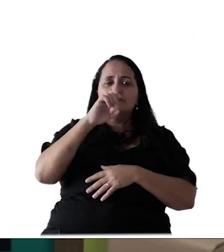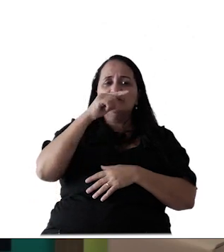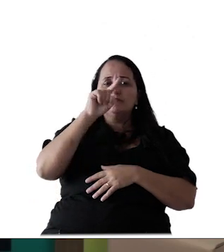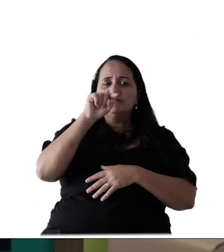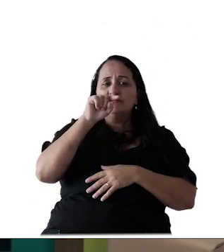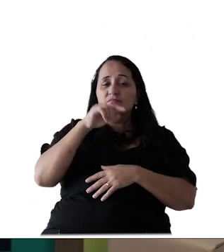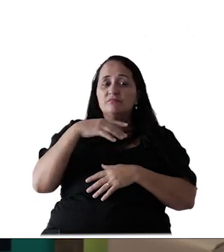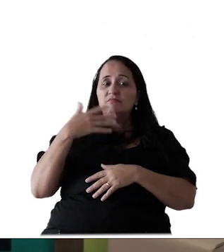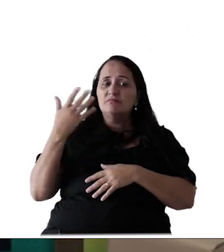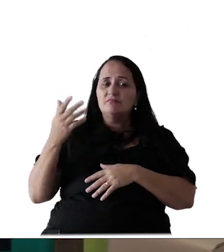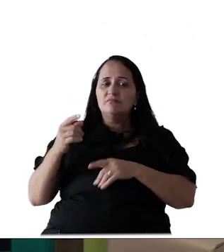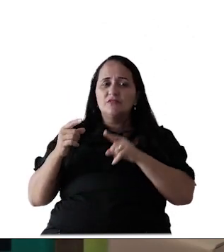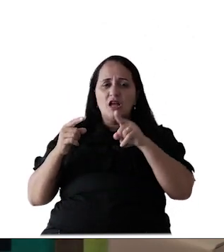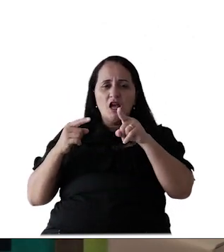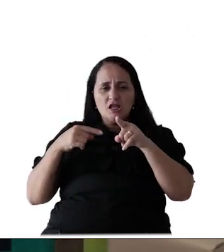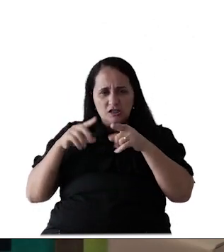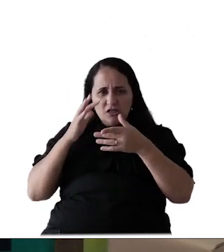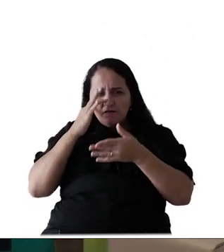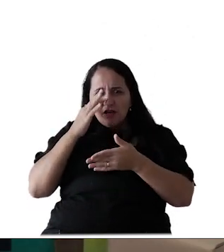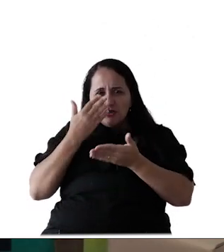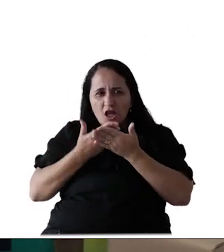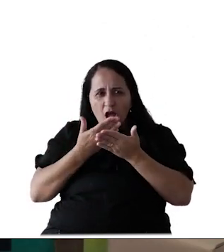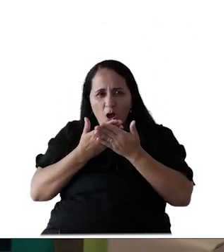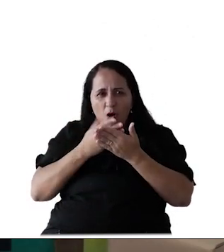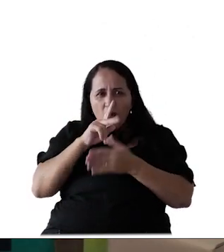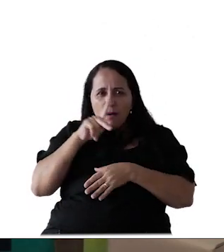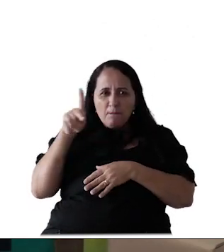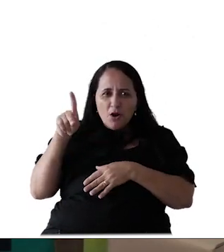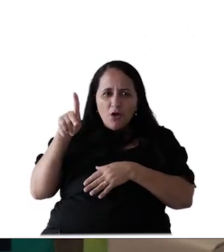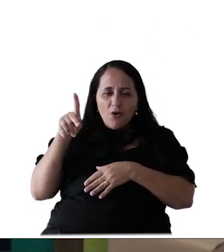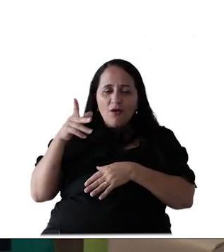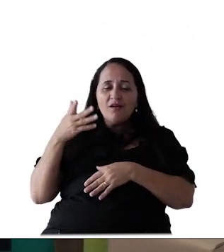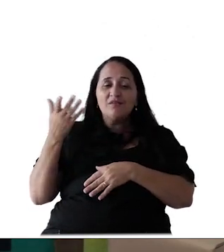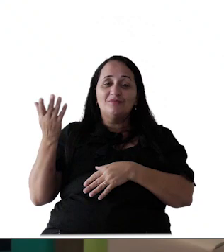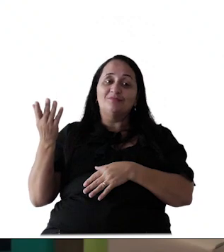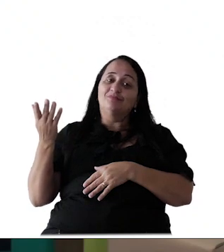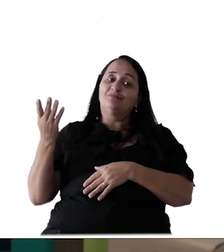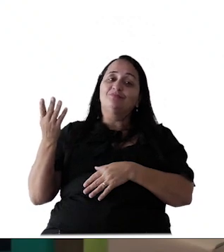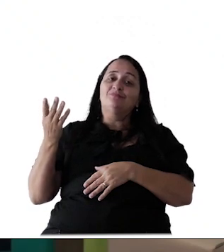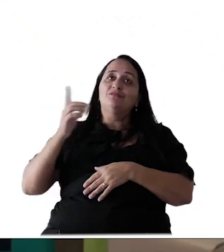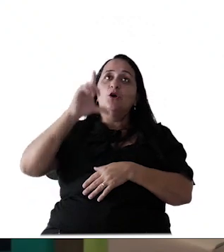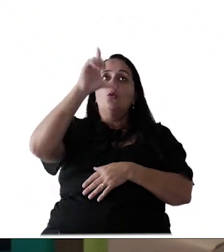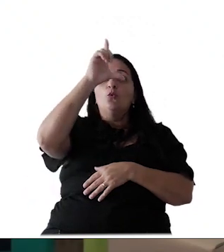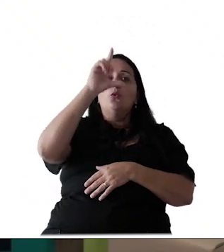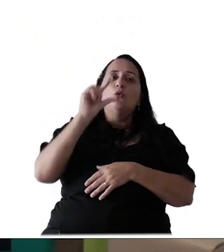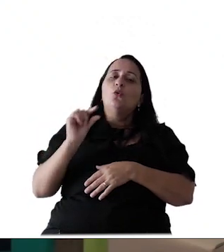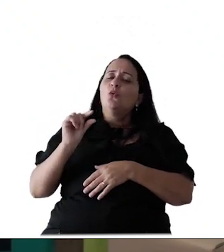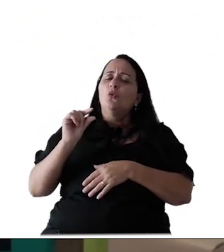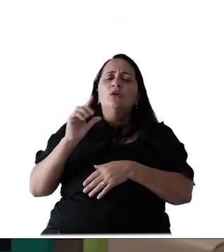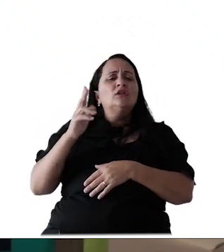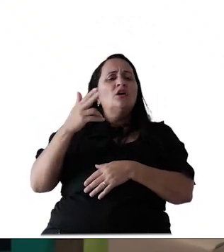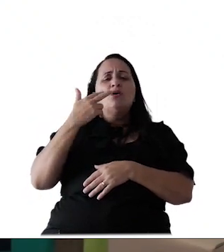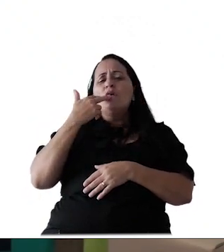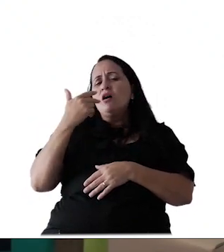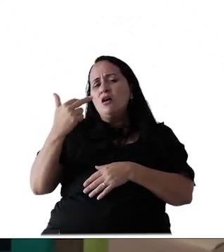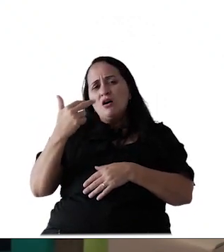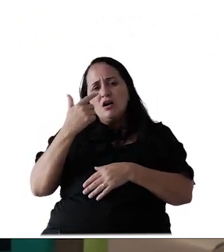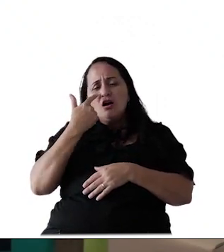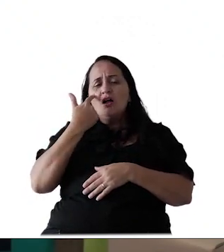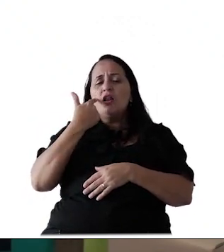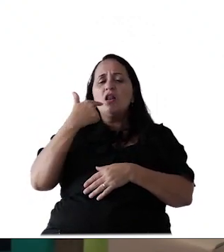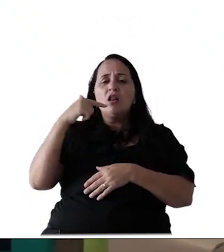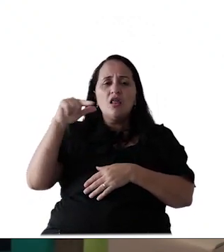Exatamente. Você vai assistir a aula da Pro Tereza? Isso mesmo. Então, a língua, por